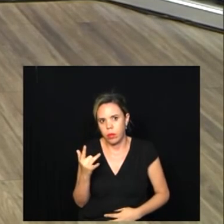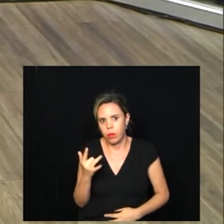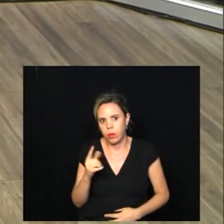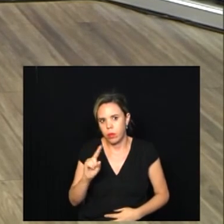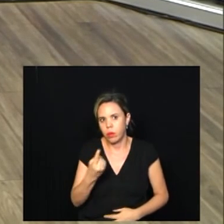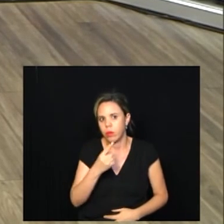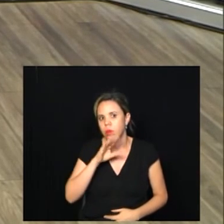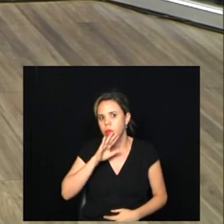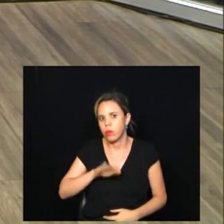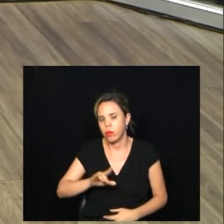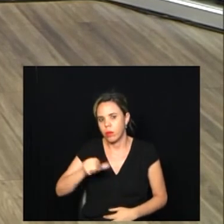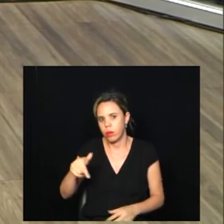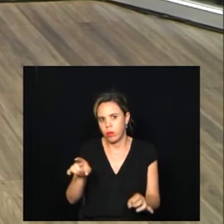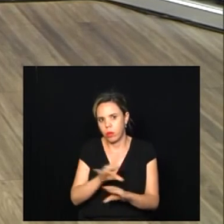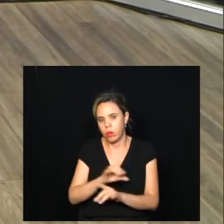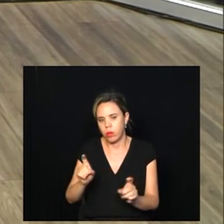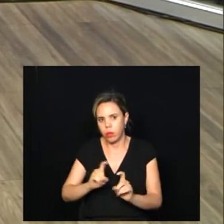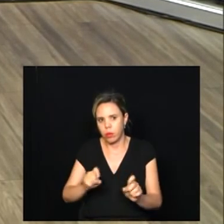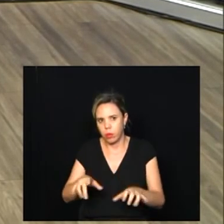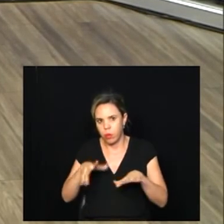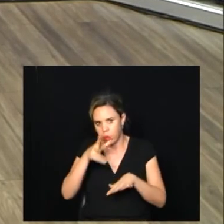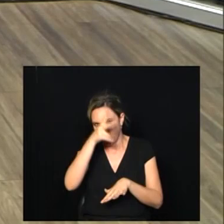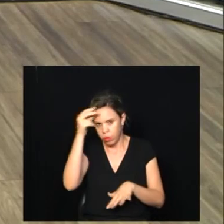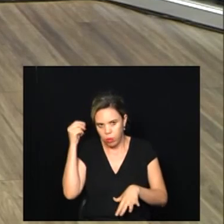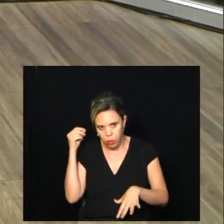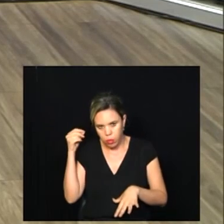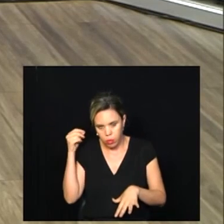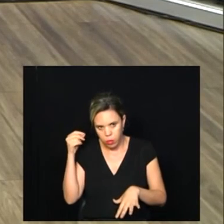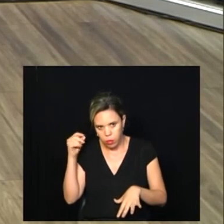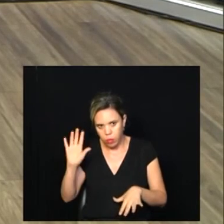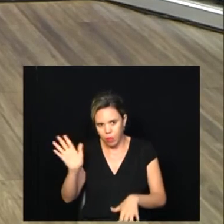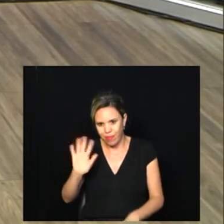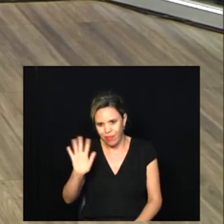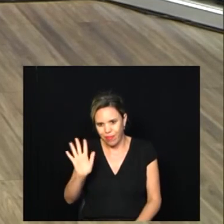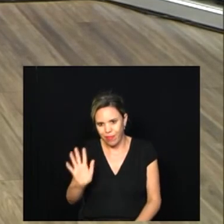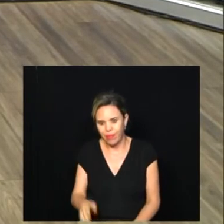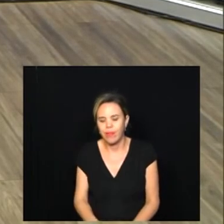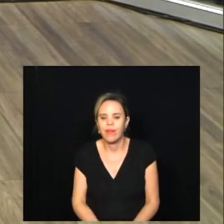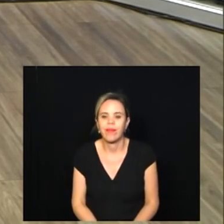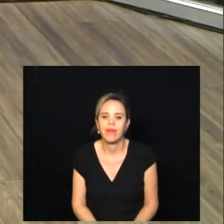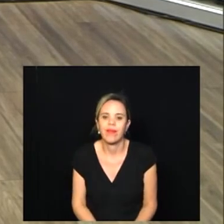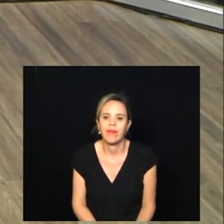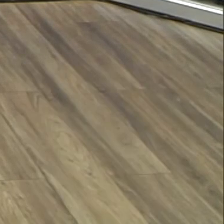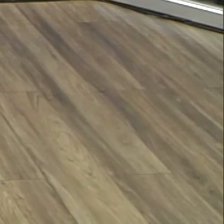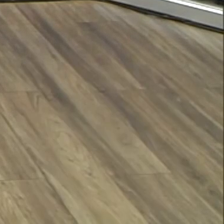da 1h da tarde após as audiências públicas. Até lá. Tchau, tchau.